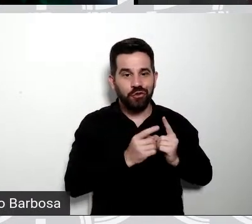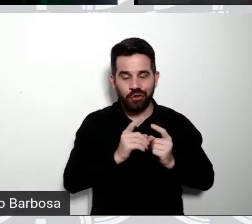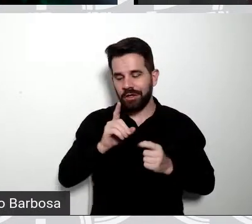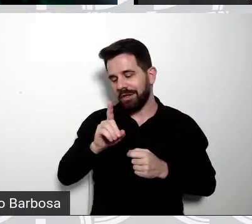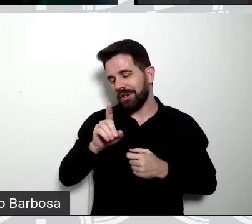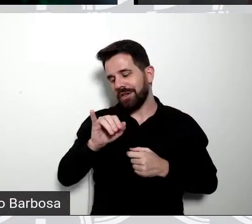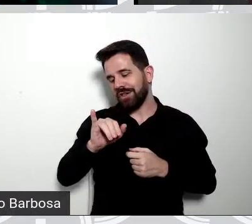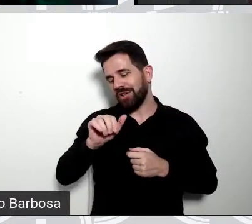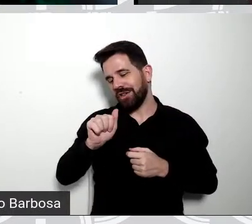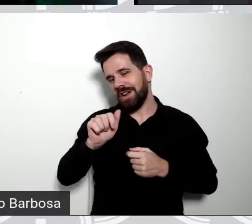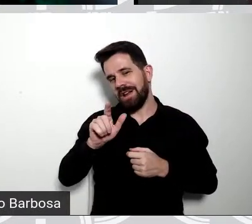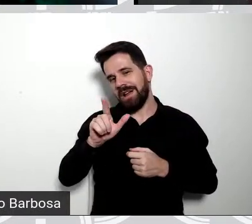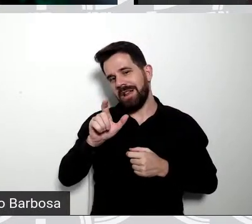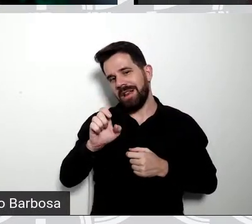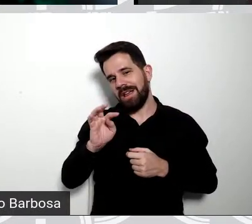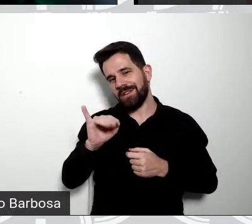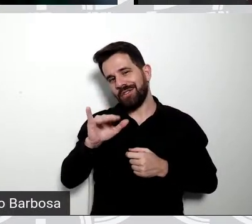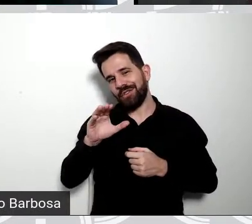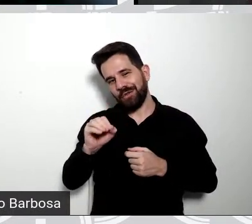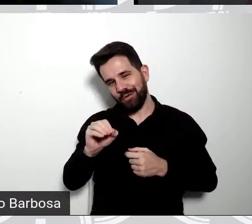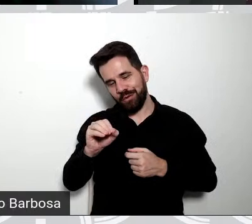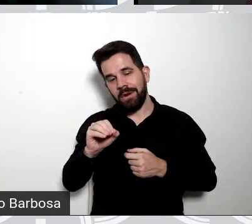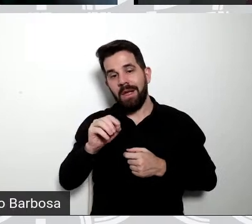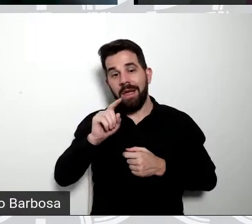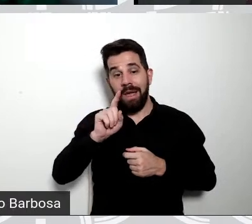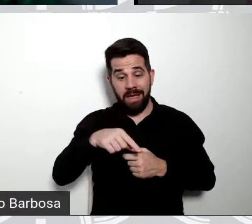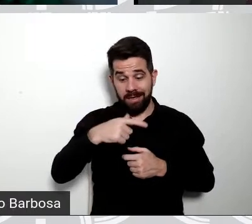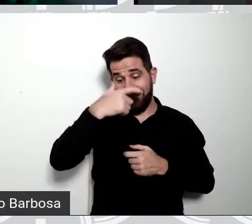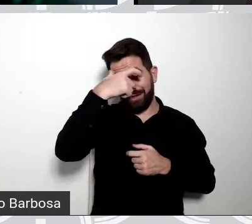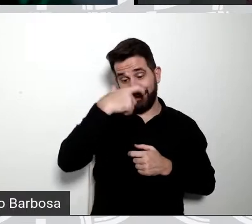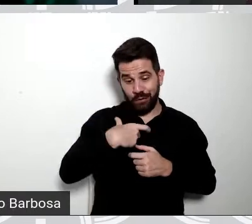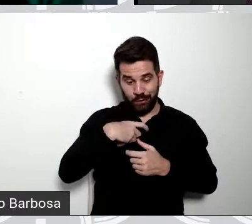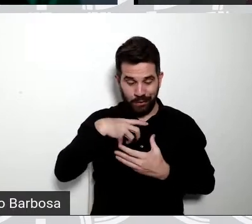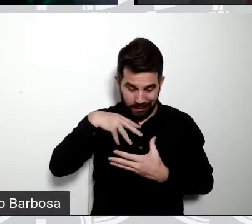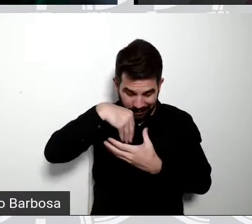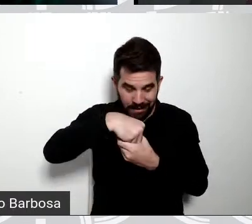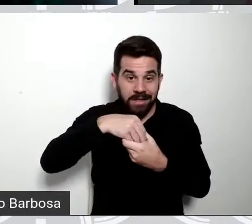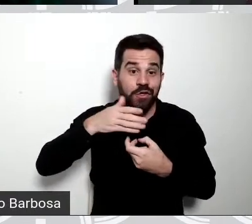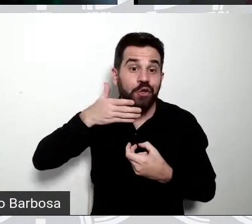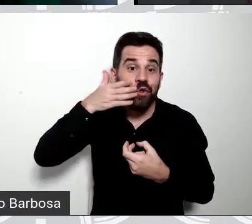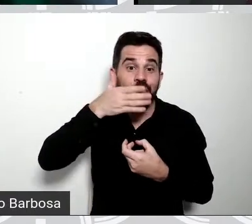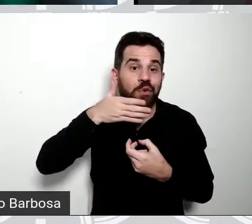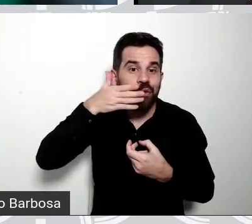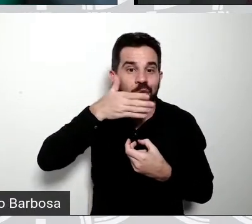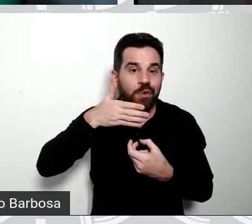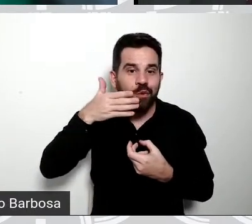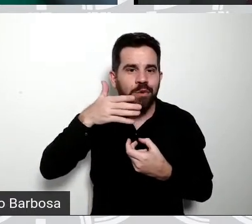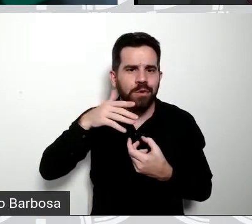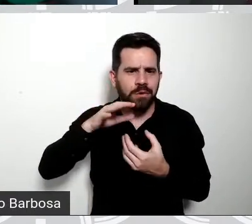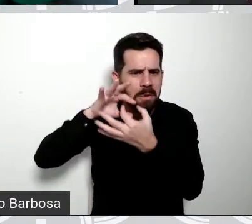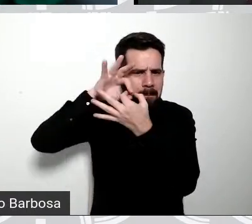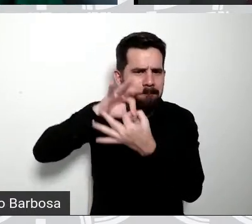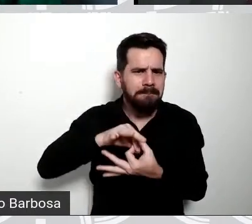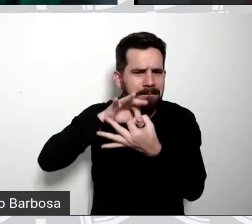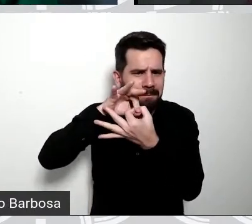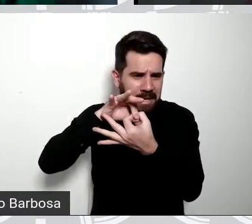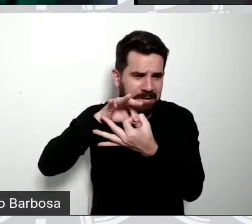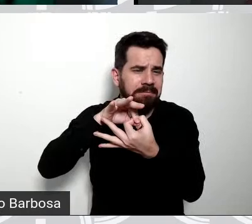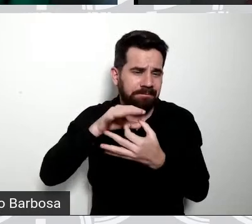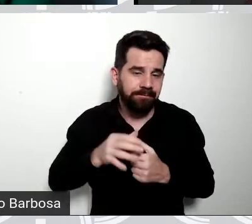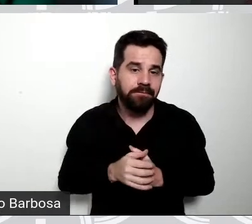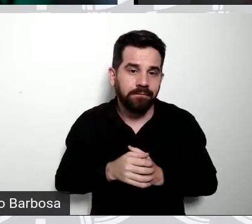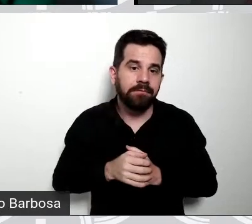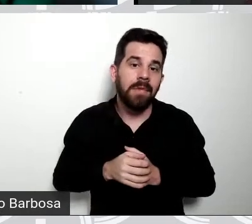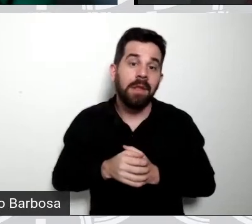discurso. Então, porém, acredito ser muitas vezes uma grande perda de